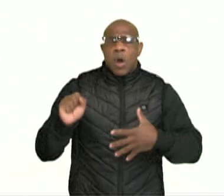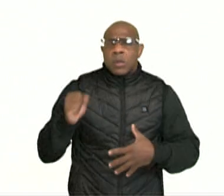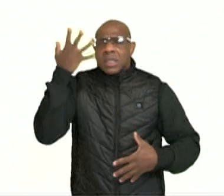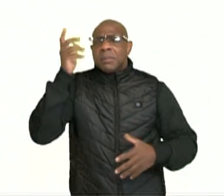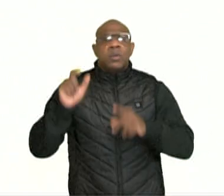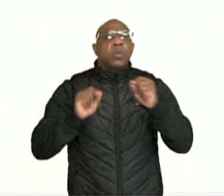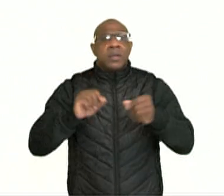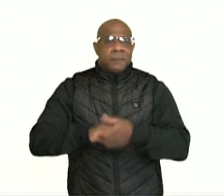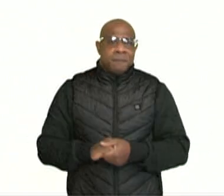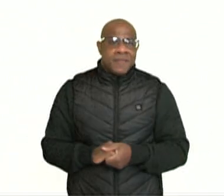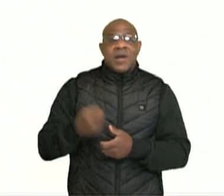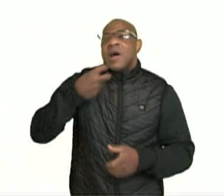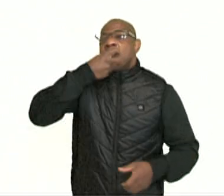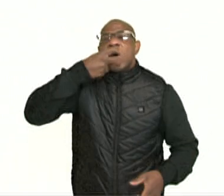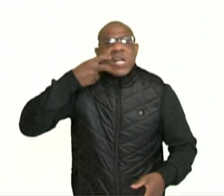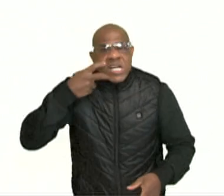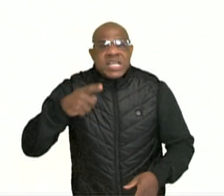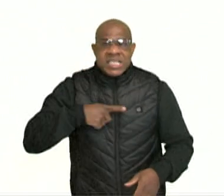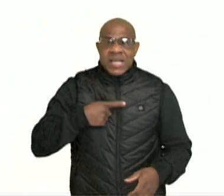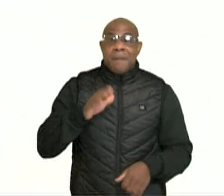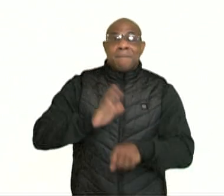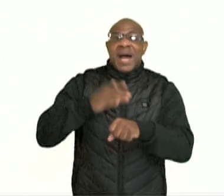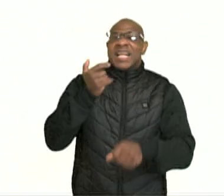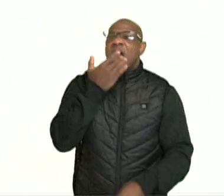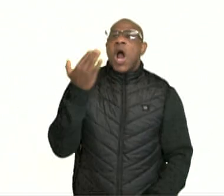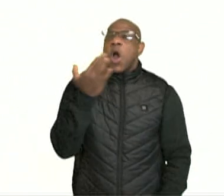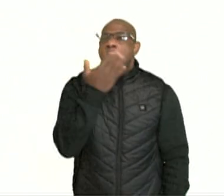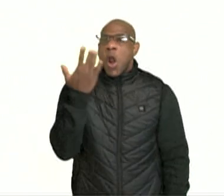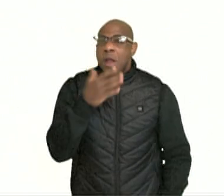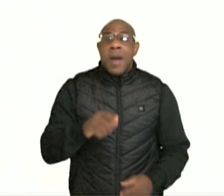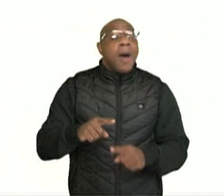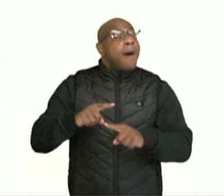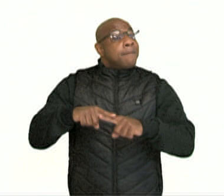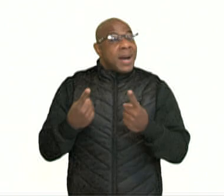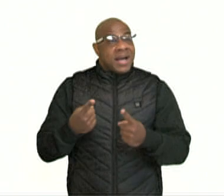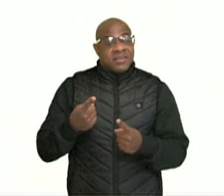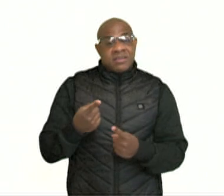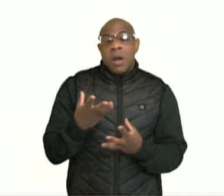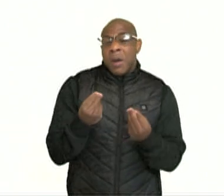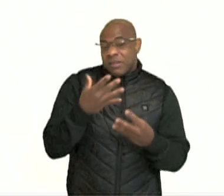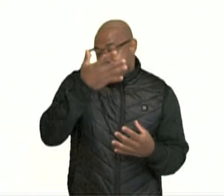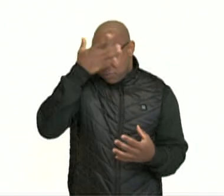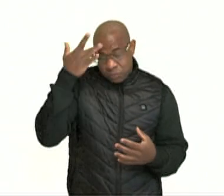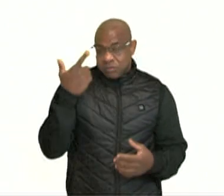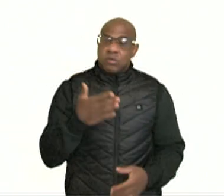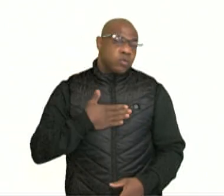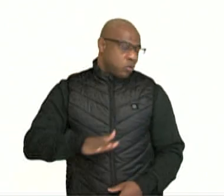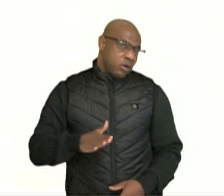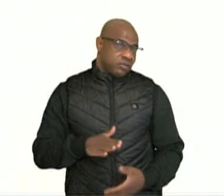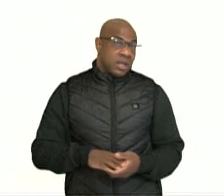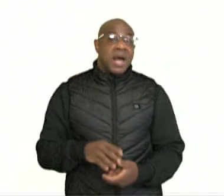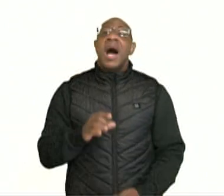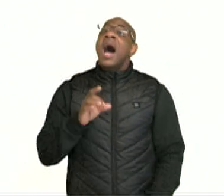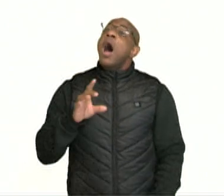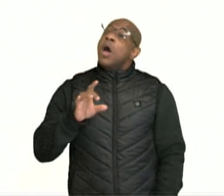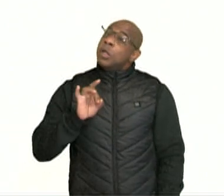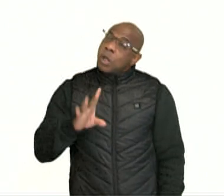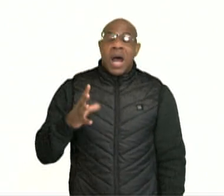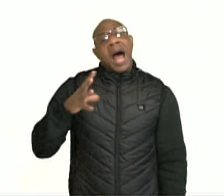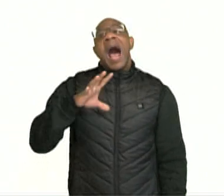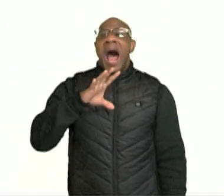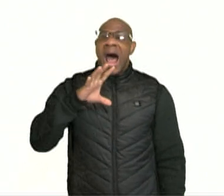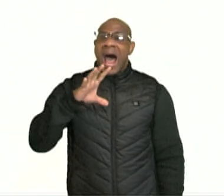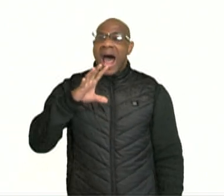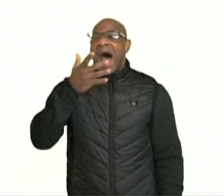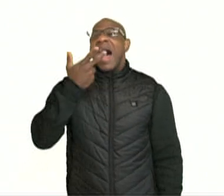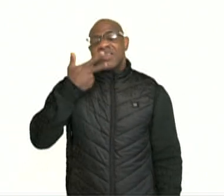Os aparelhos estão mais coloridos, mas nem todo mundo gosta. Ou, as crianças gostam dos